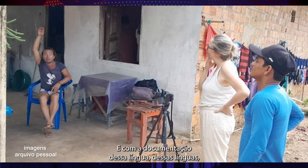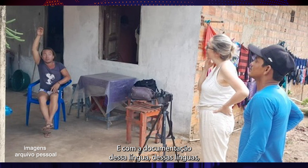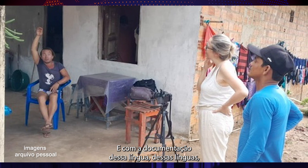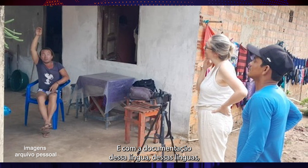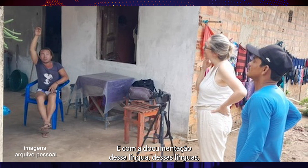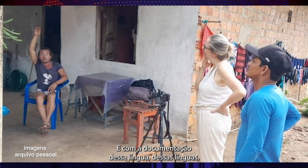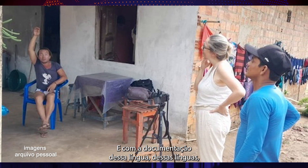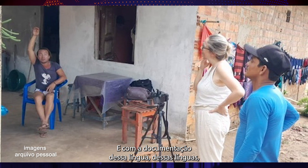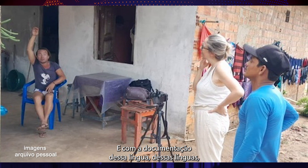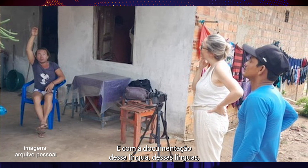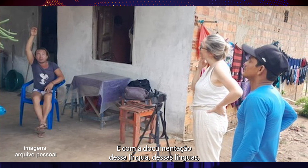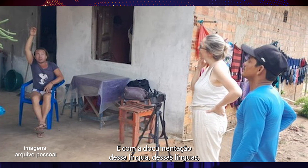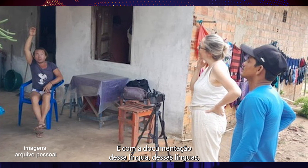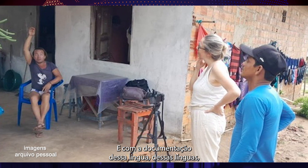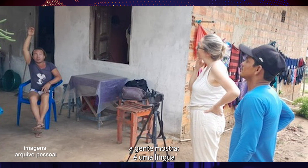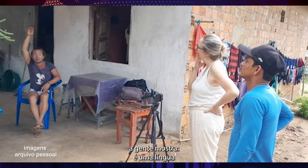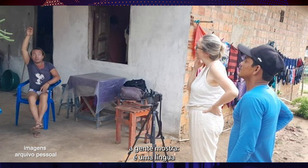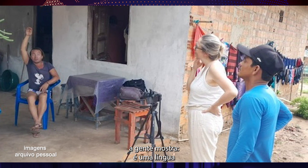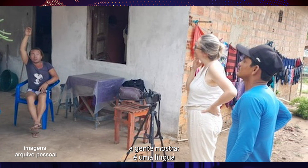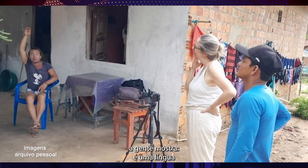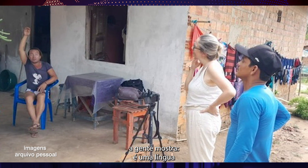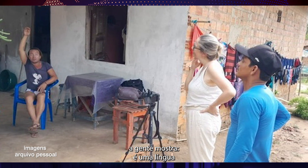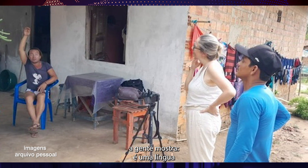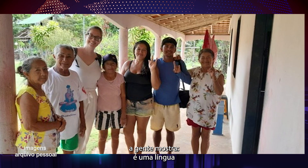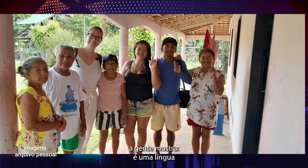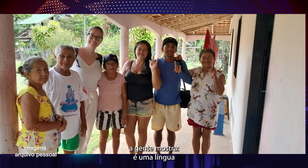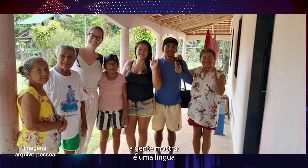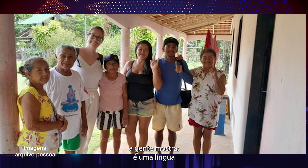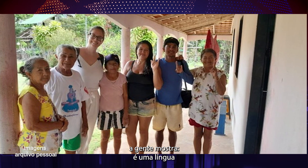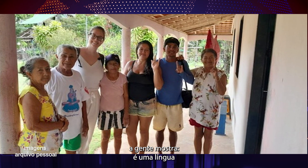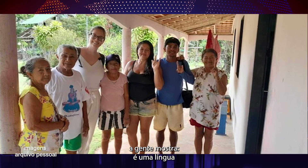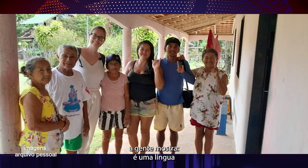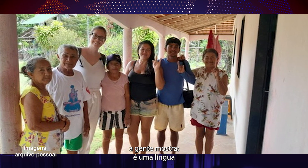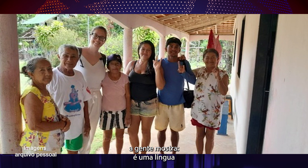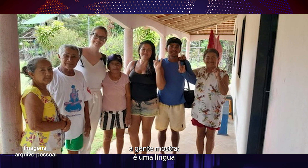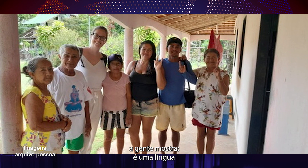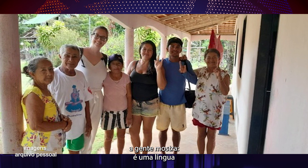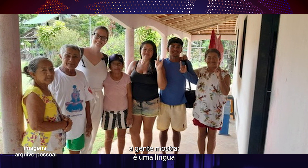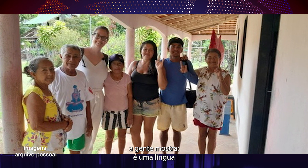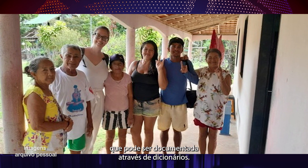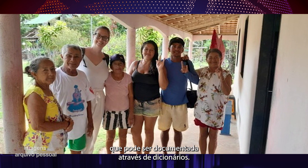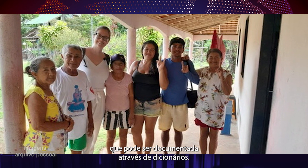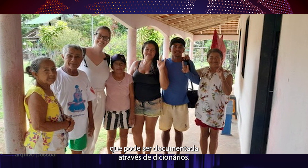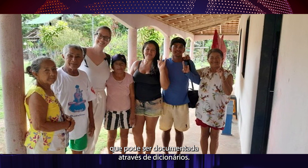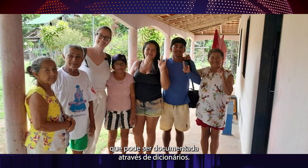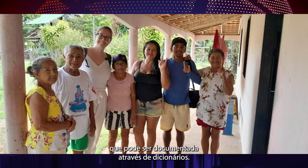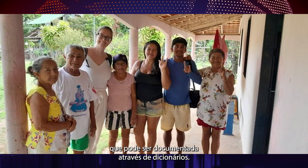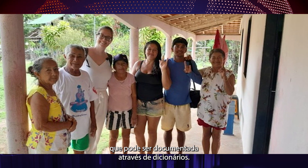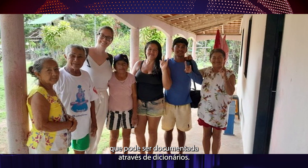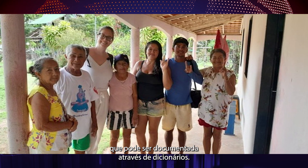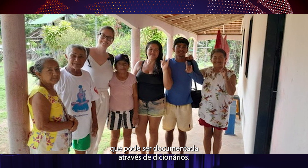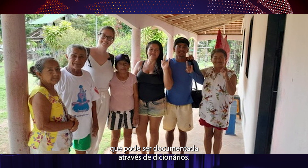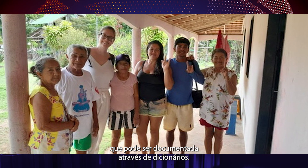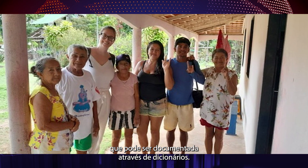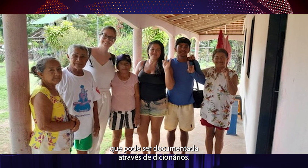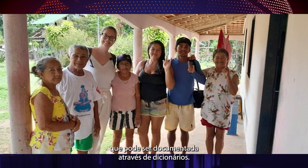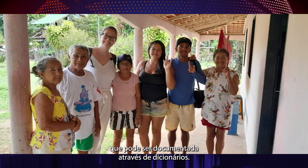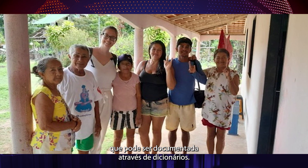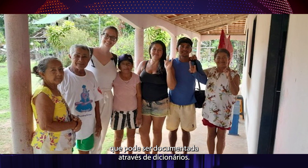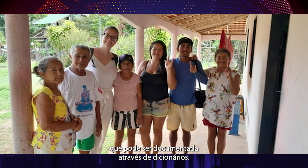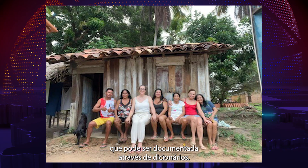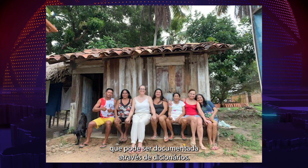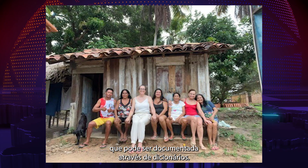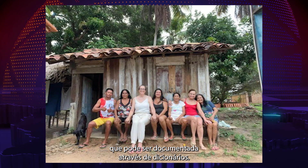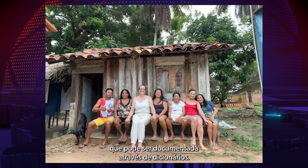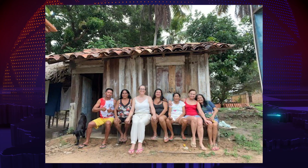documentação dessas línguas, gente mostra, não, é uma língua que pode ser documentada através